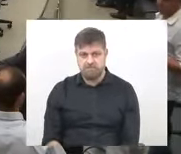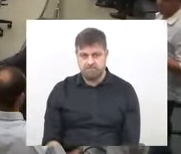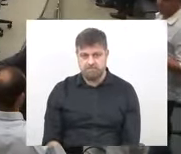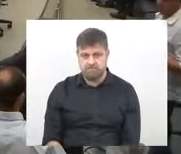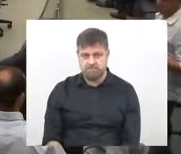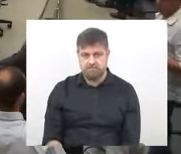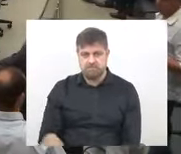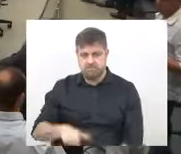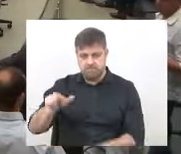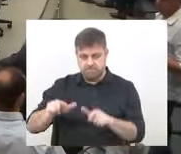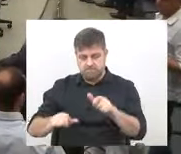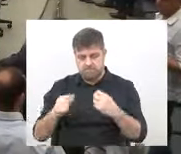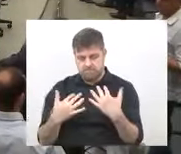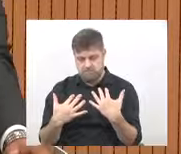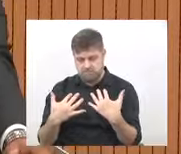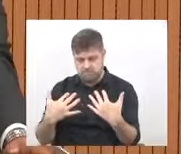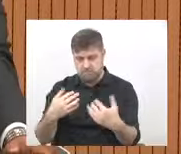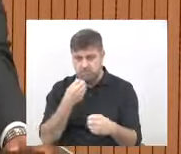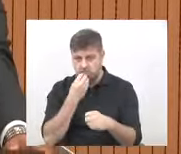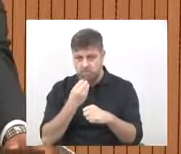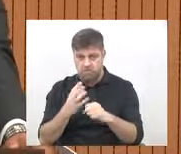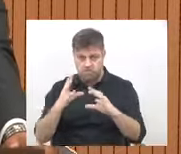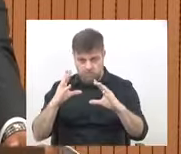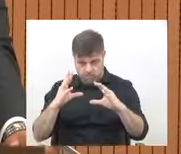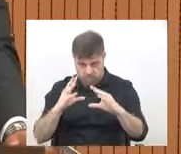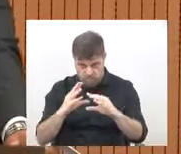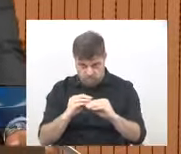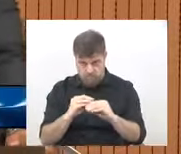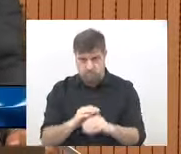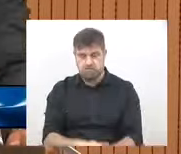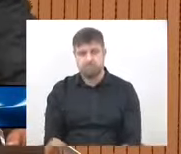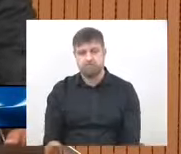Presentes nessa casa, uma boa noite a todos.